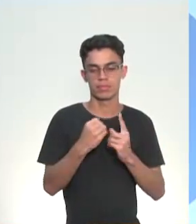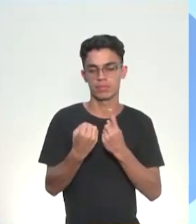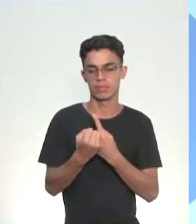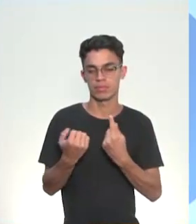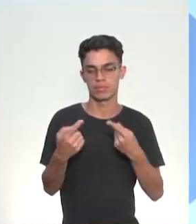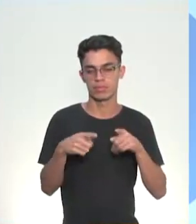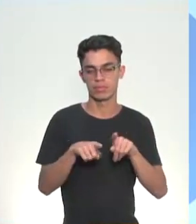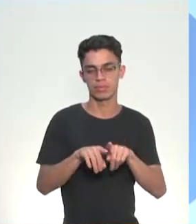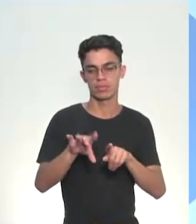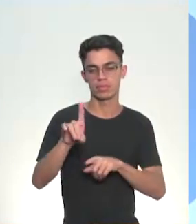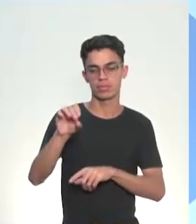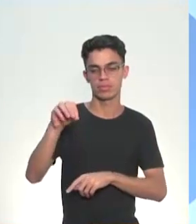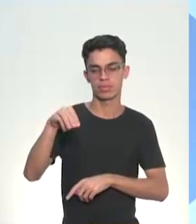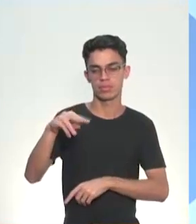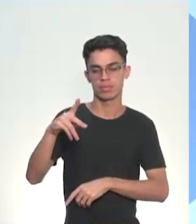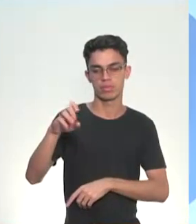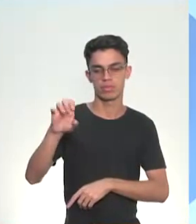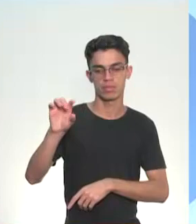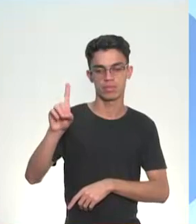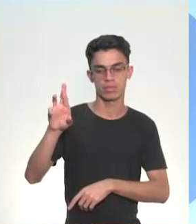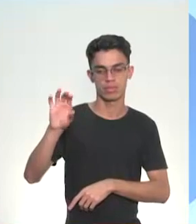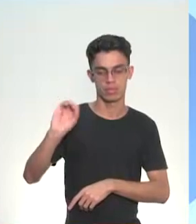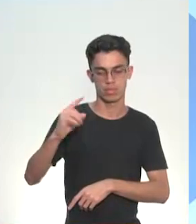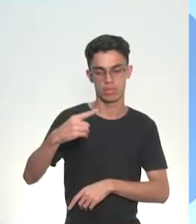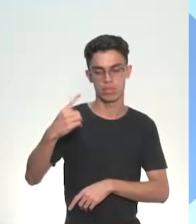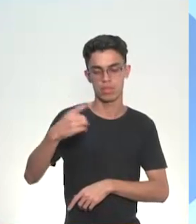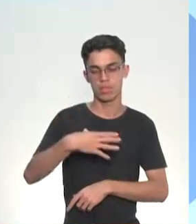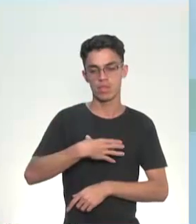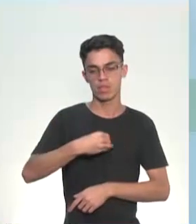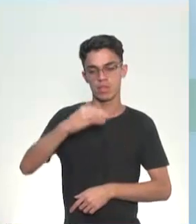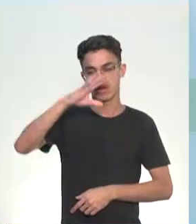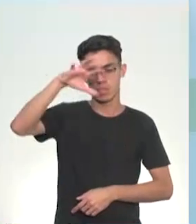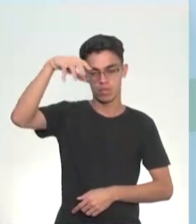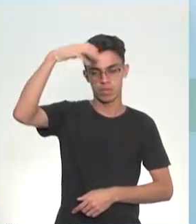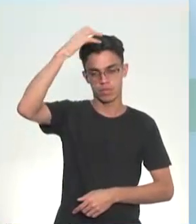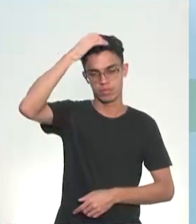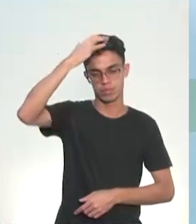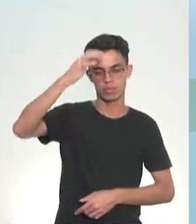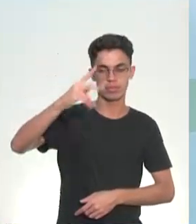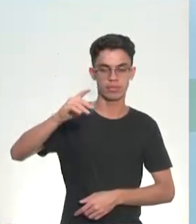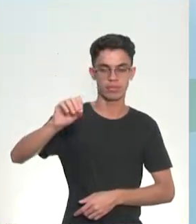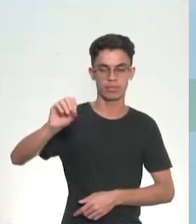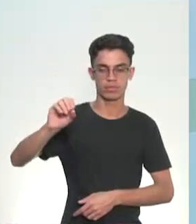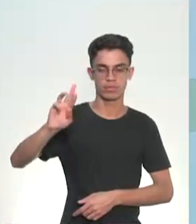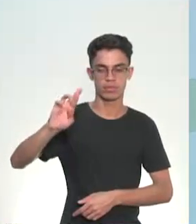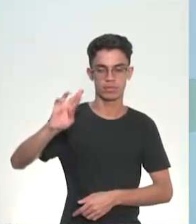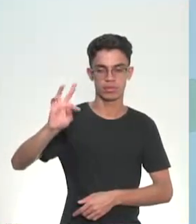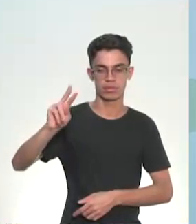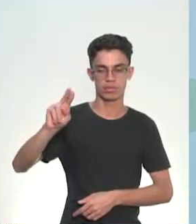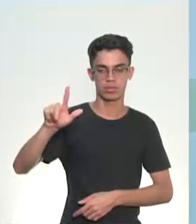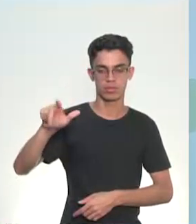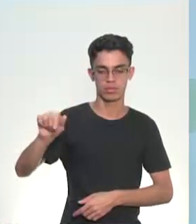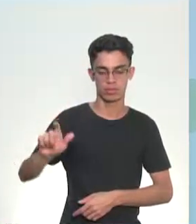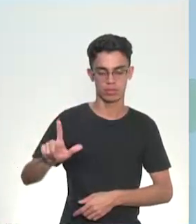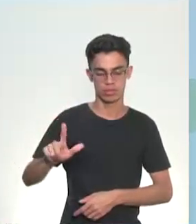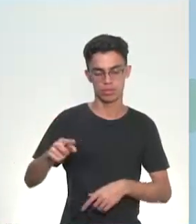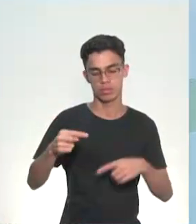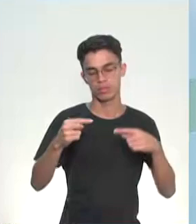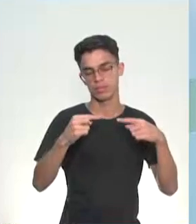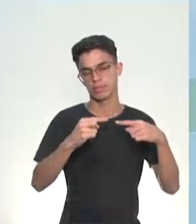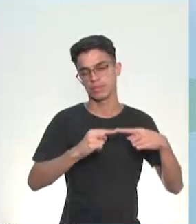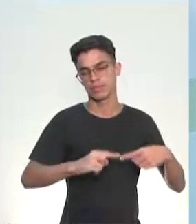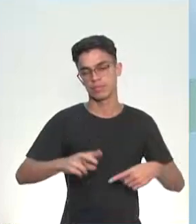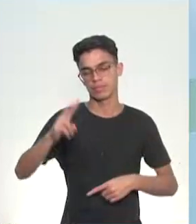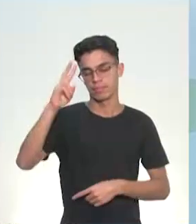com Dom Pedro I, filho do rei de Portugal. Aí. É isso aí. Então, né, baseando-se aí nesse histórico